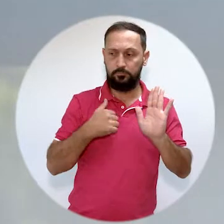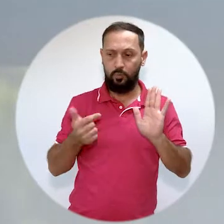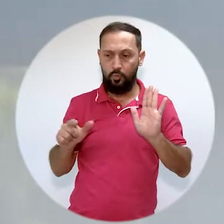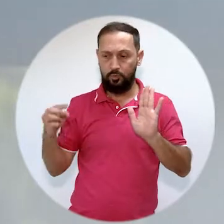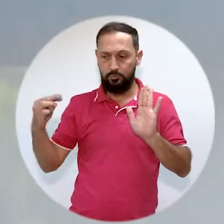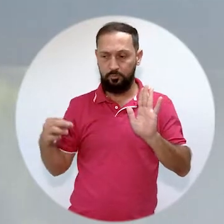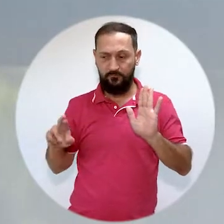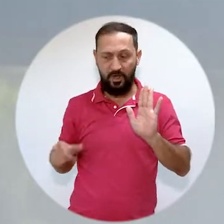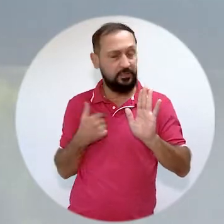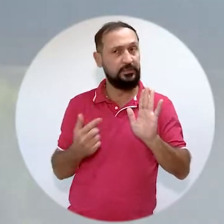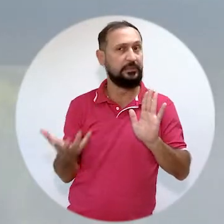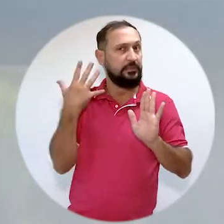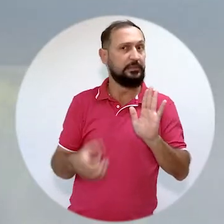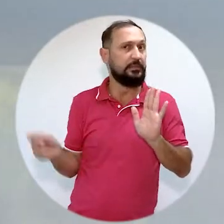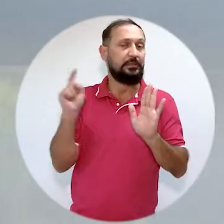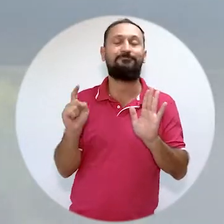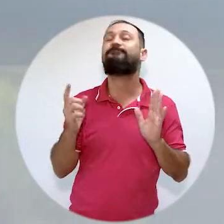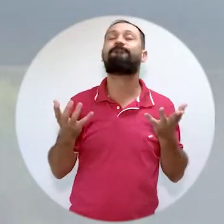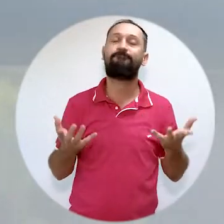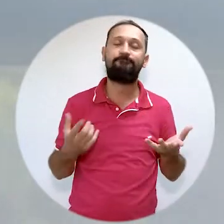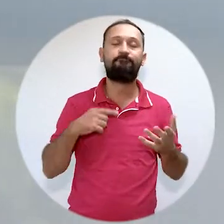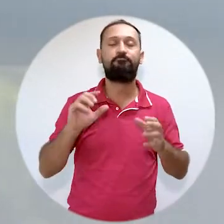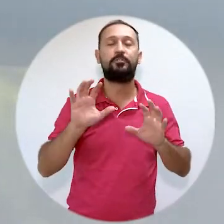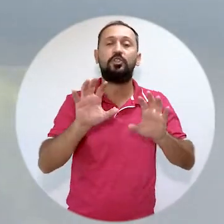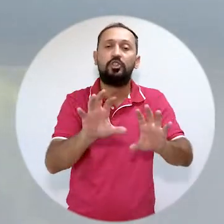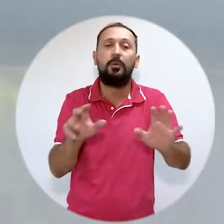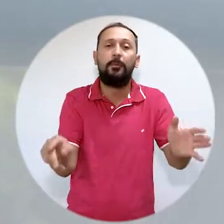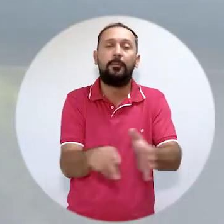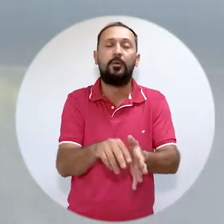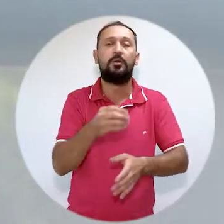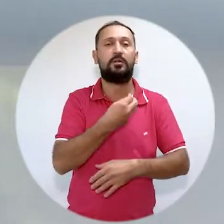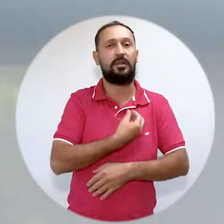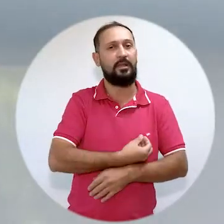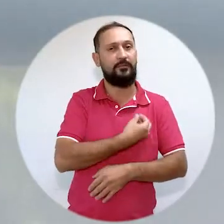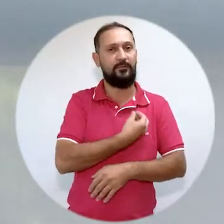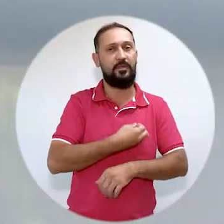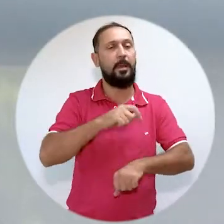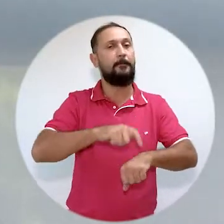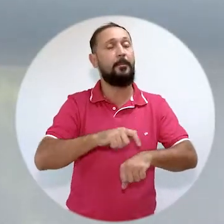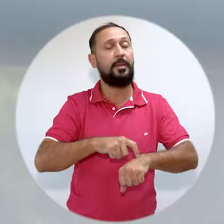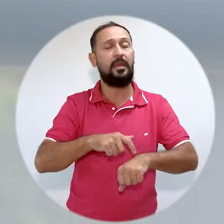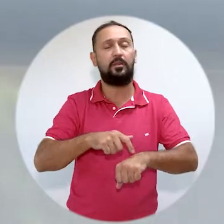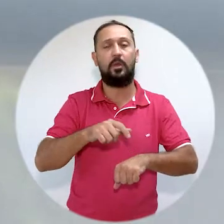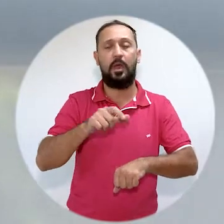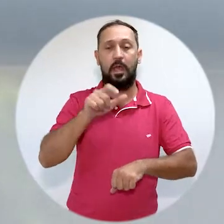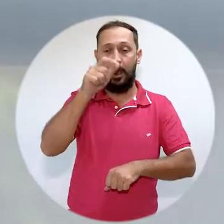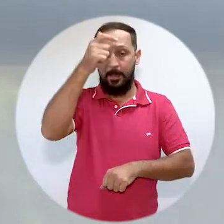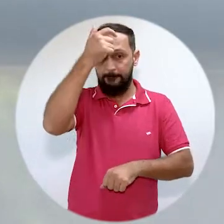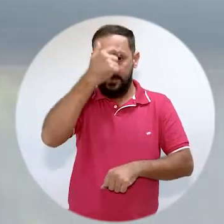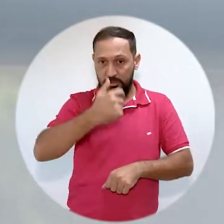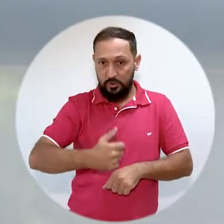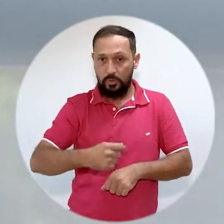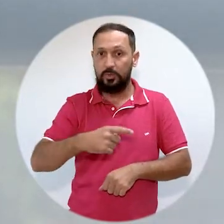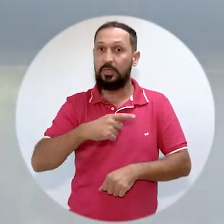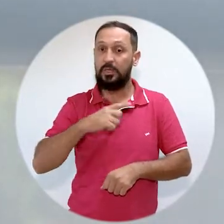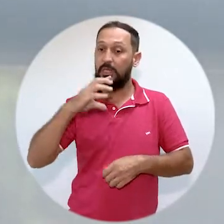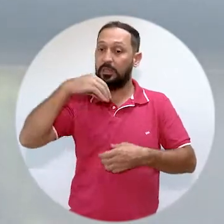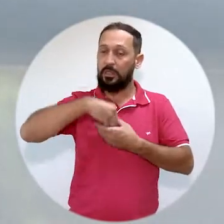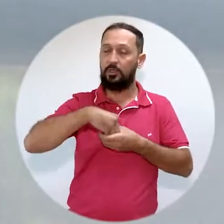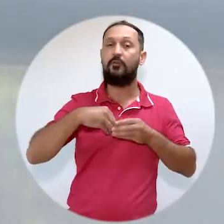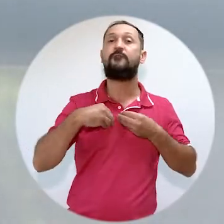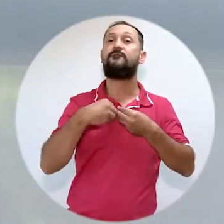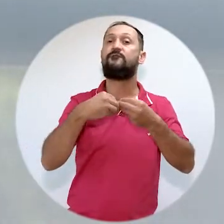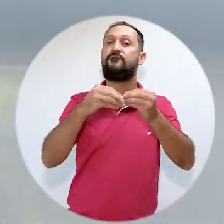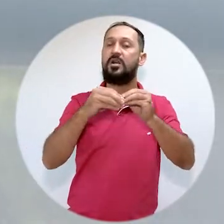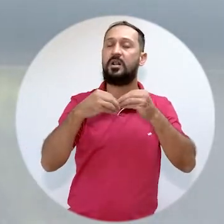né? A maneira delas encararem a vida. E nesse momento, a pessoa flexível vai sair na